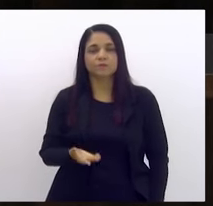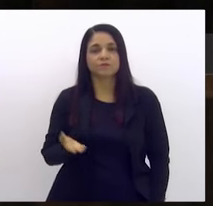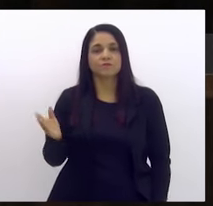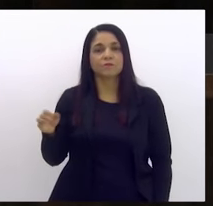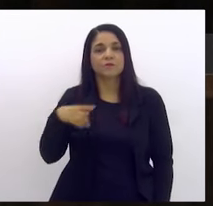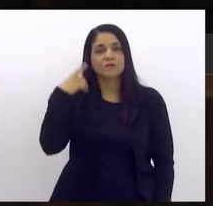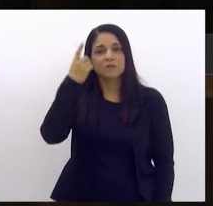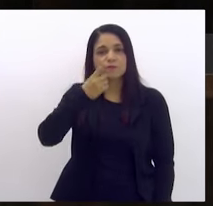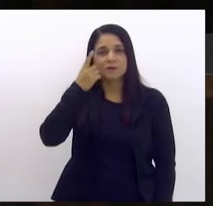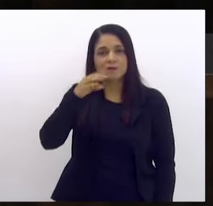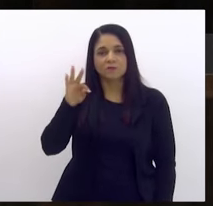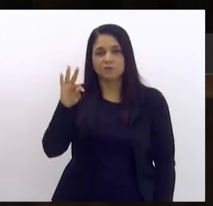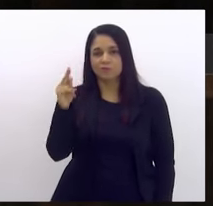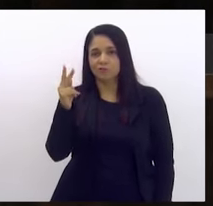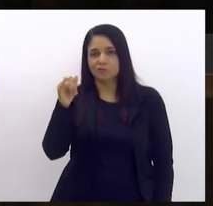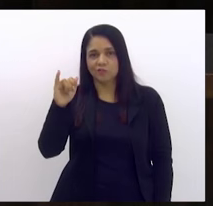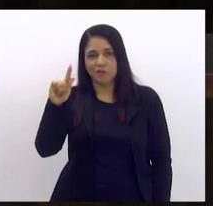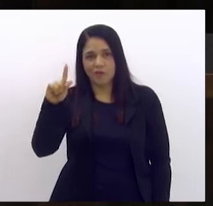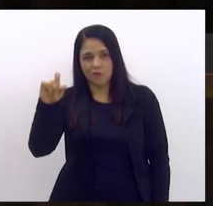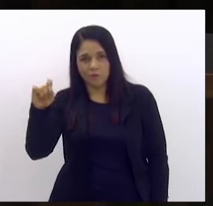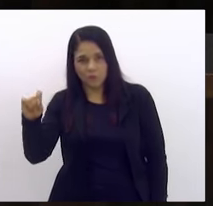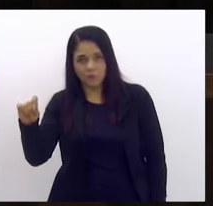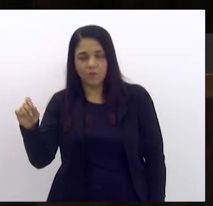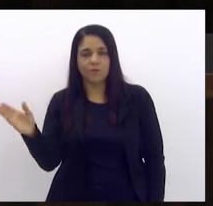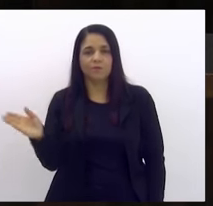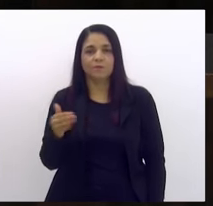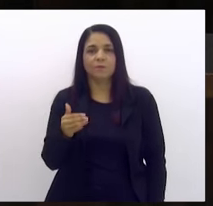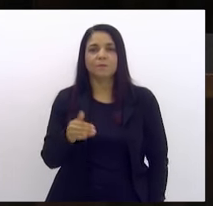Tiago Rangel.